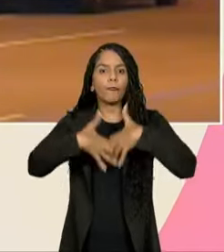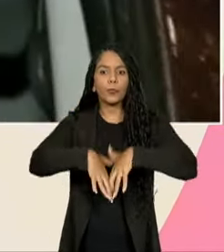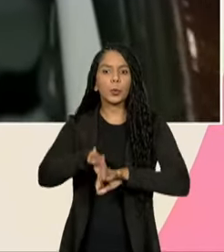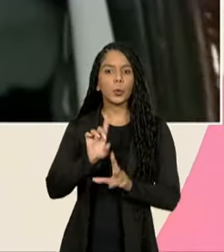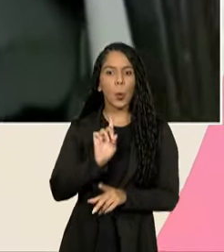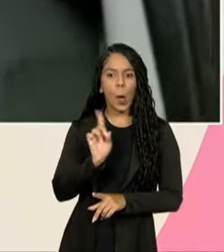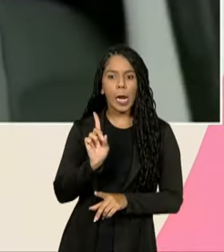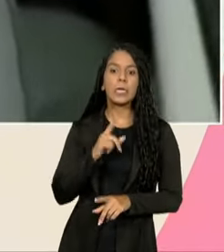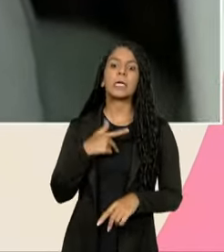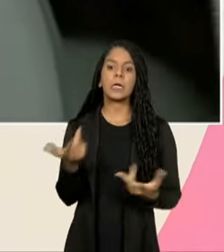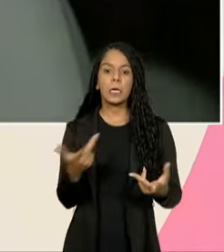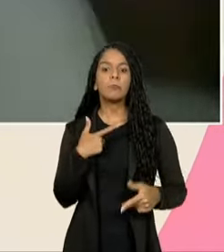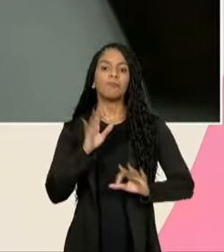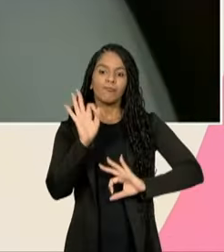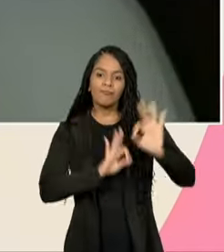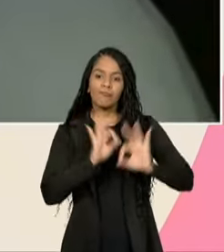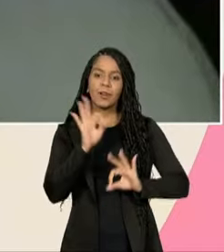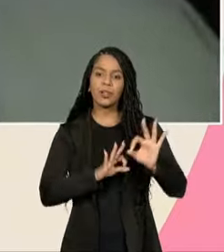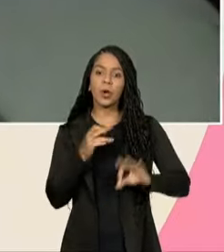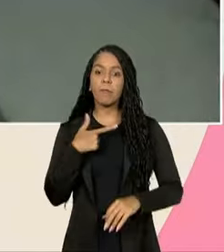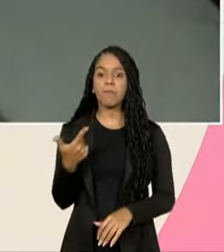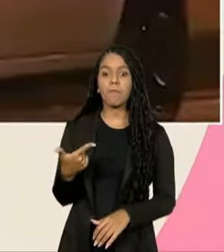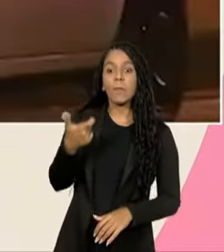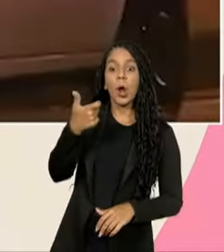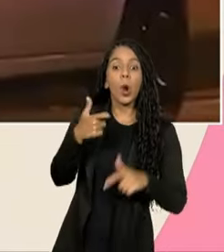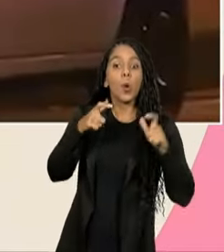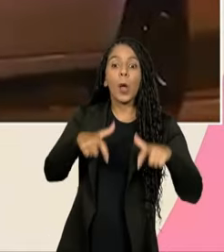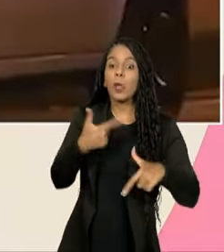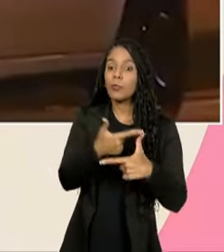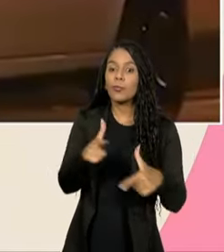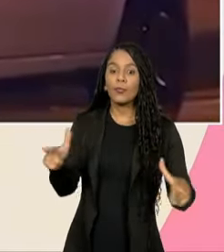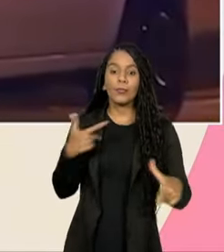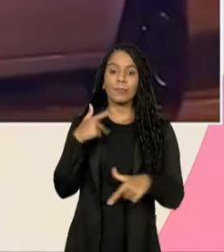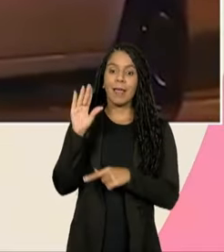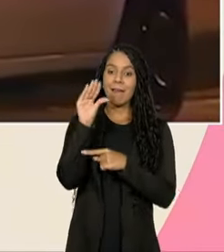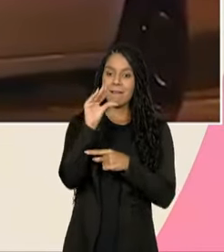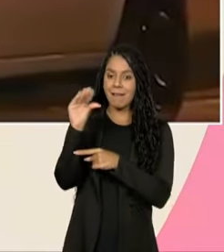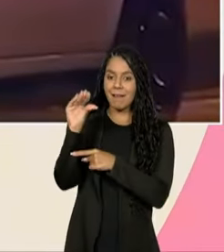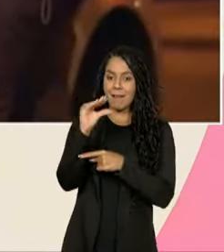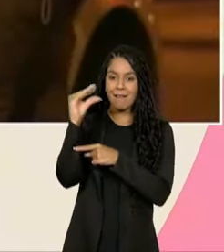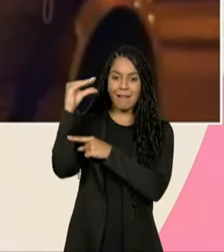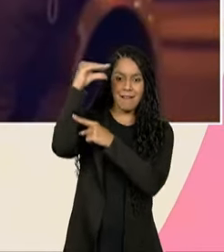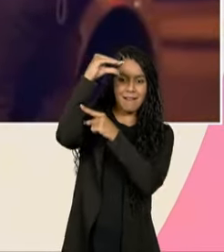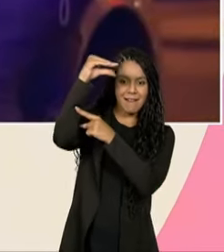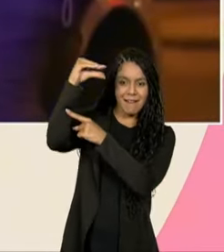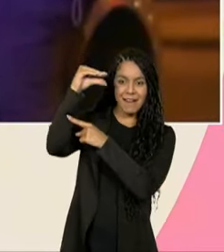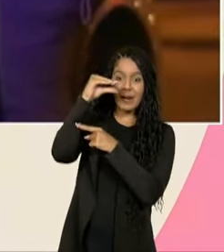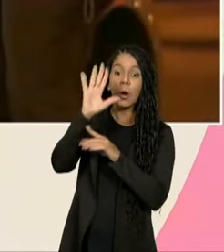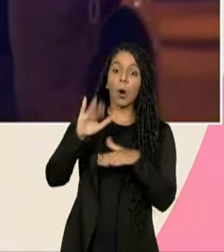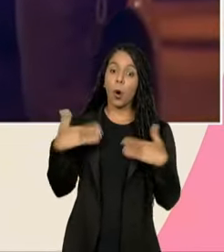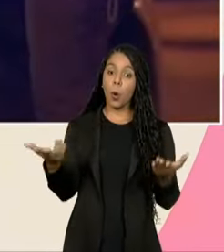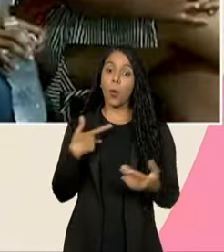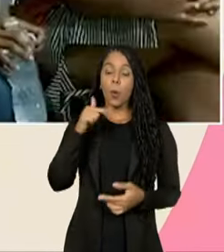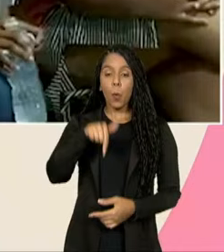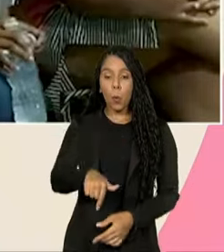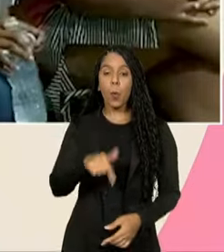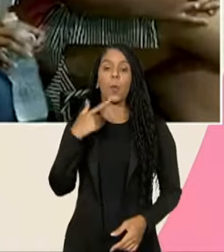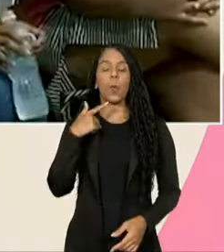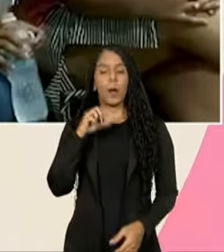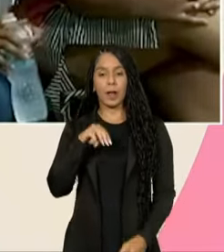Está planejado para assassinar num lugar onde já não tem câmeras. Uhum. E por aí vai. Quer dizer, quando a pessoa... Quando essa máfia